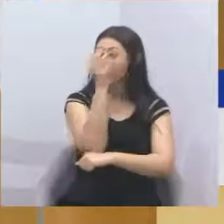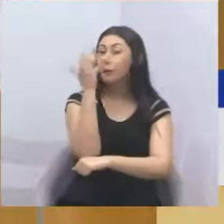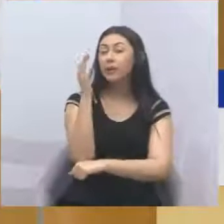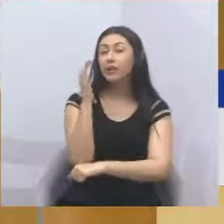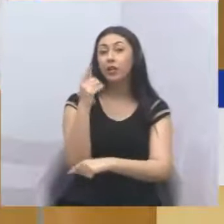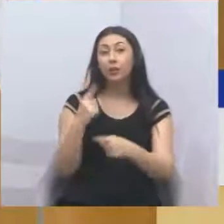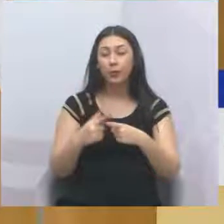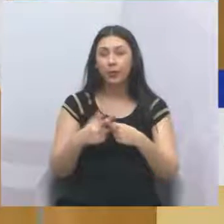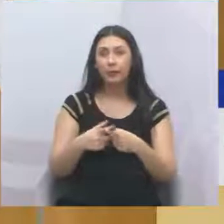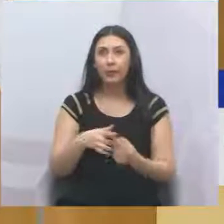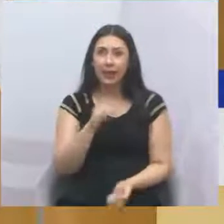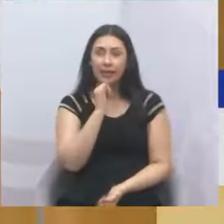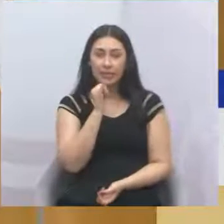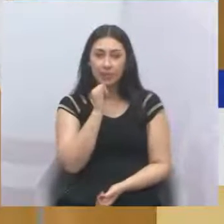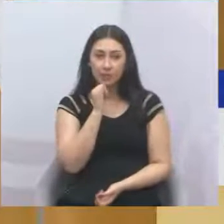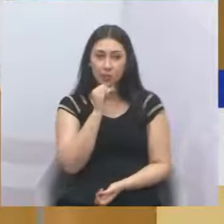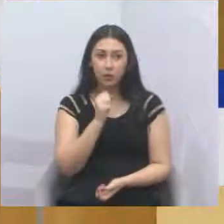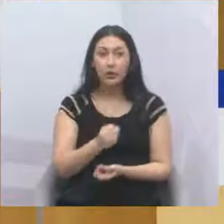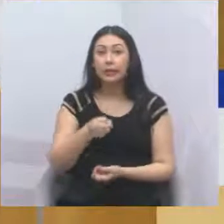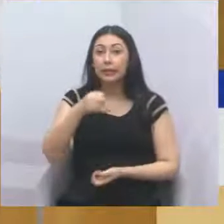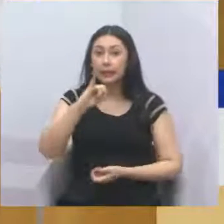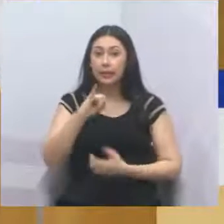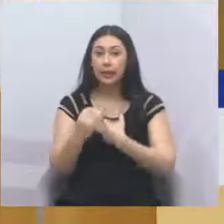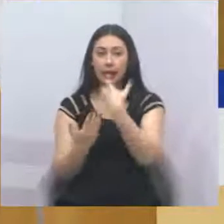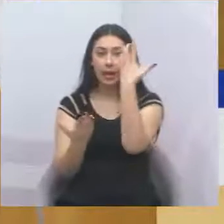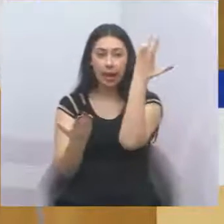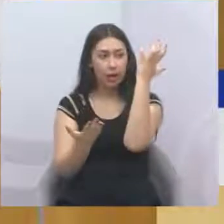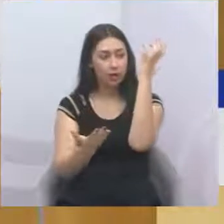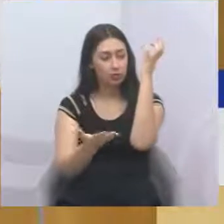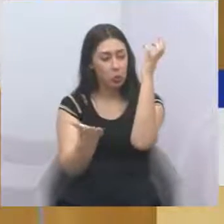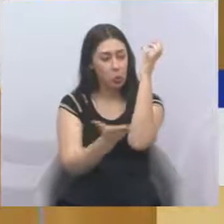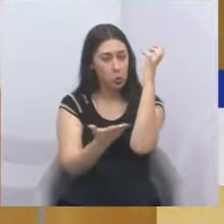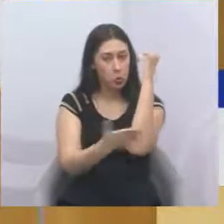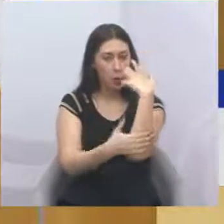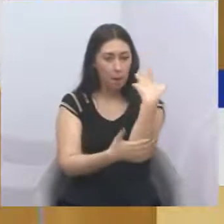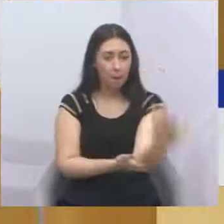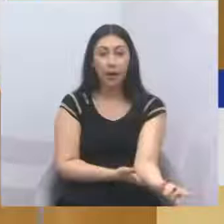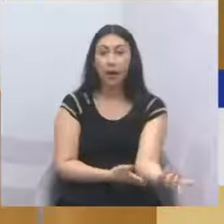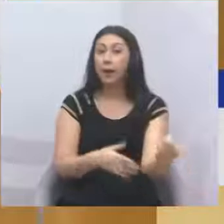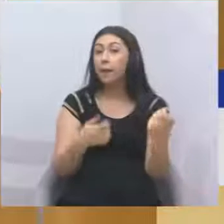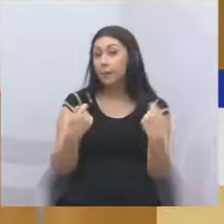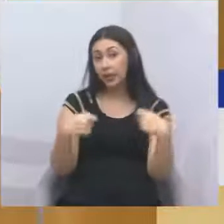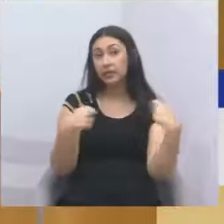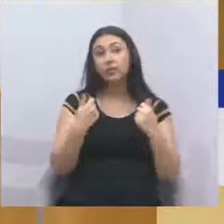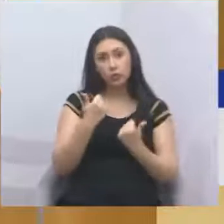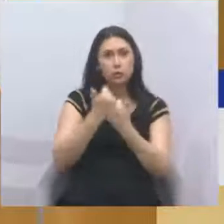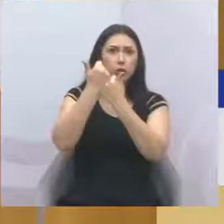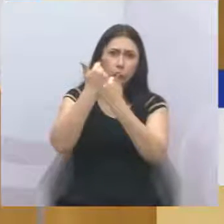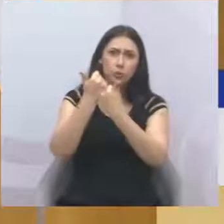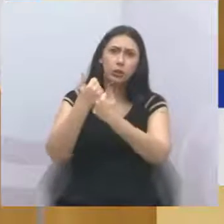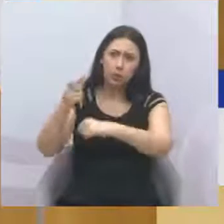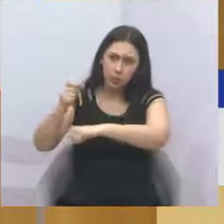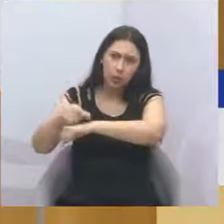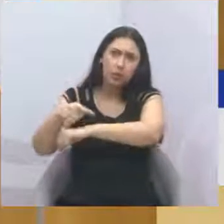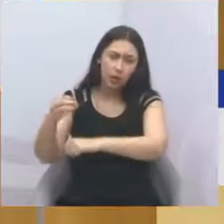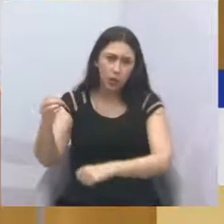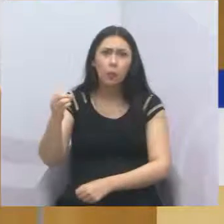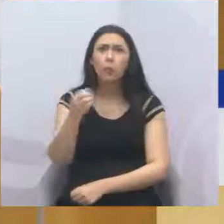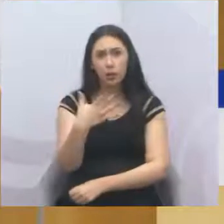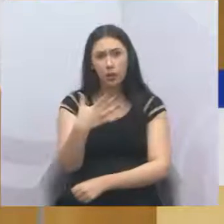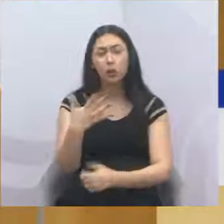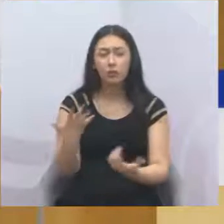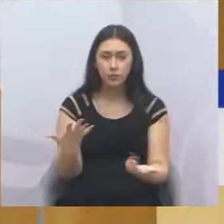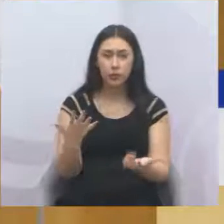ou substitua por uma árvore, uma espécie compatível com a calçada, e mais além, que